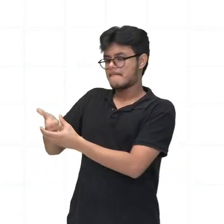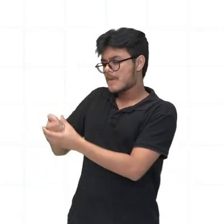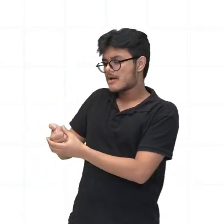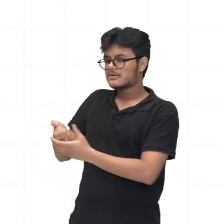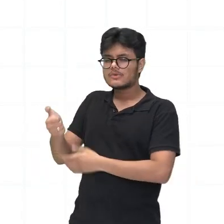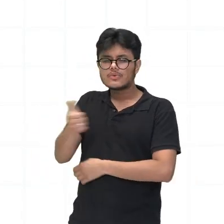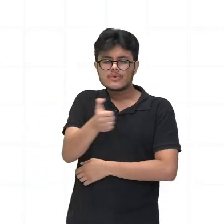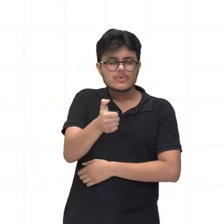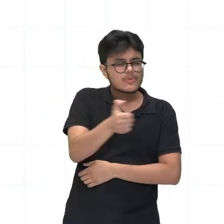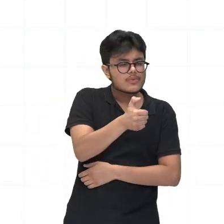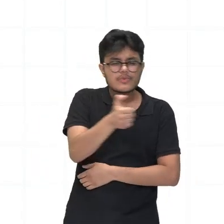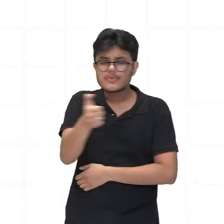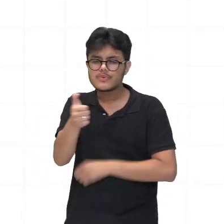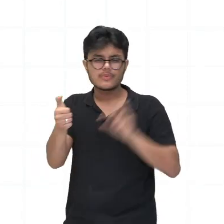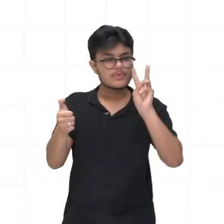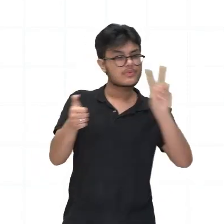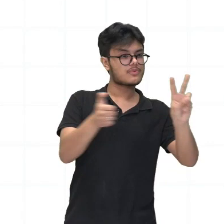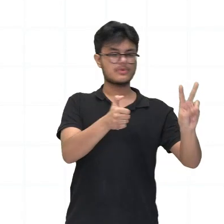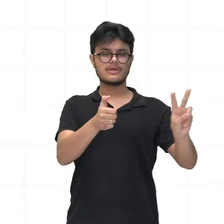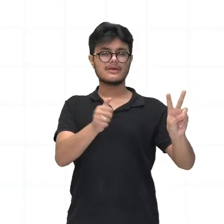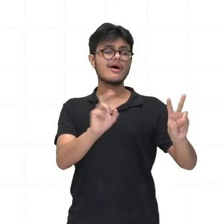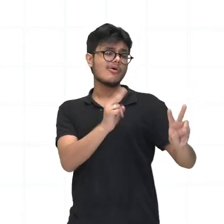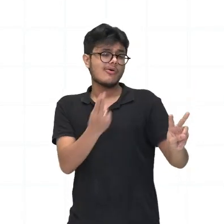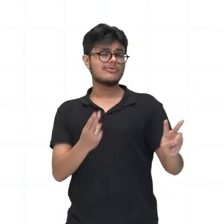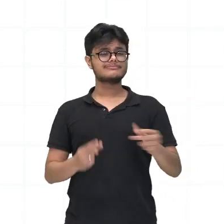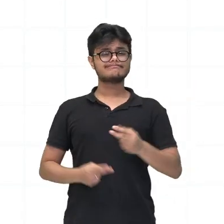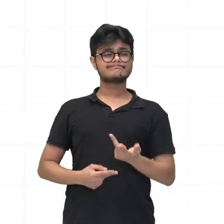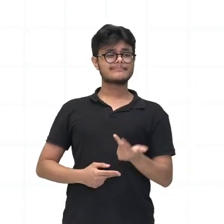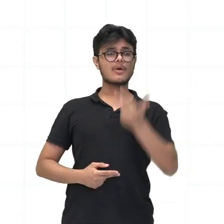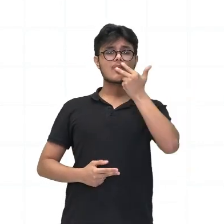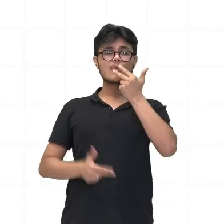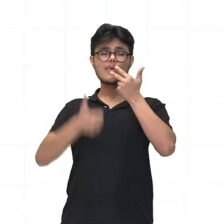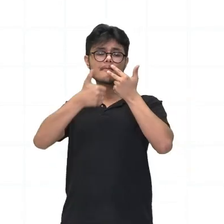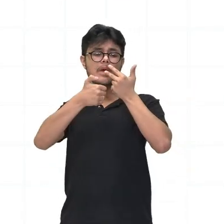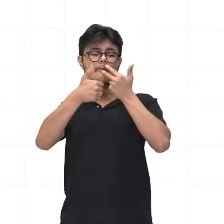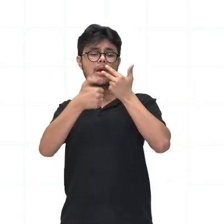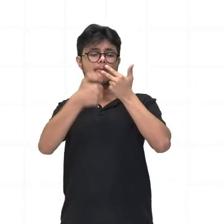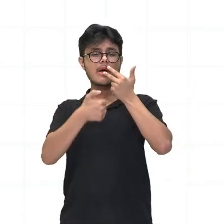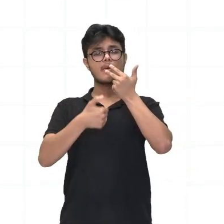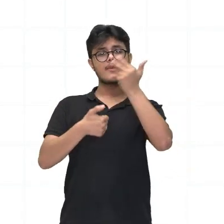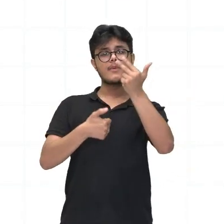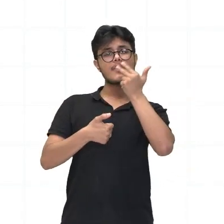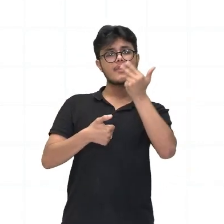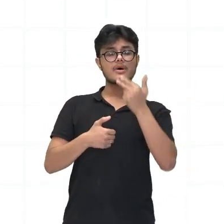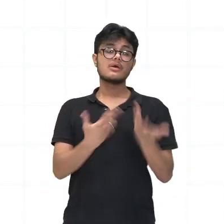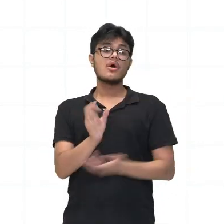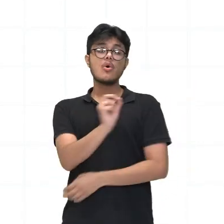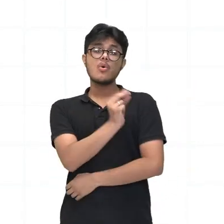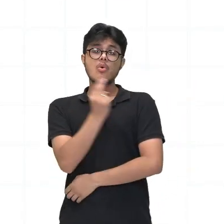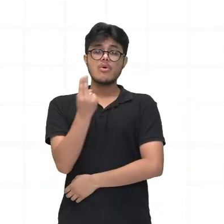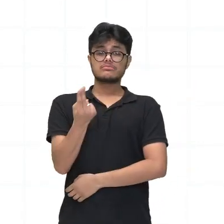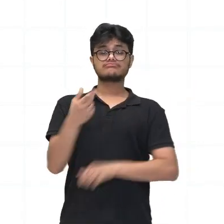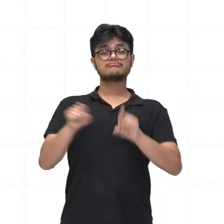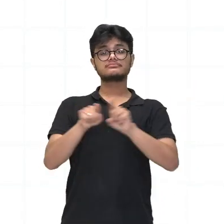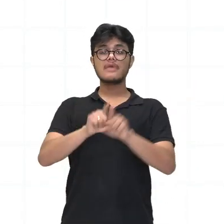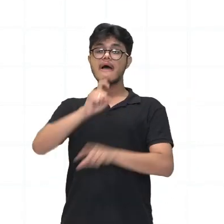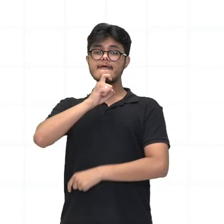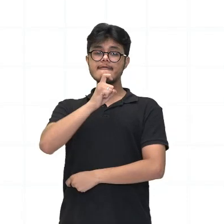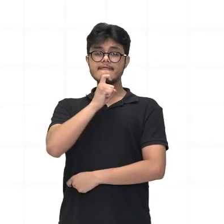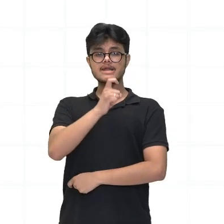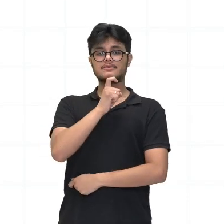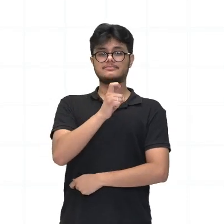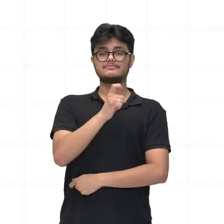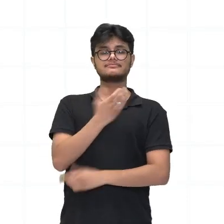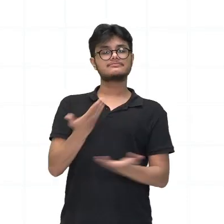no escuro, ou quem fuma, né, utiliza para fumar, ou ainda para se aquecer do frio quando é necessário acender,